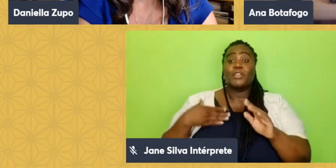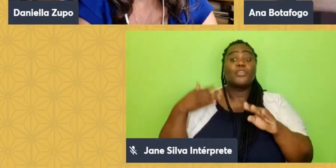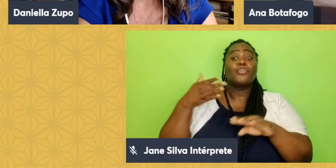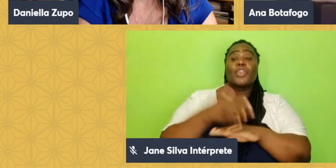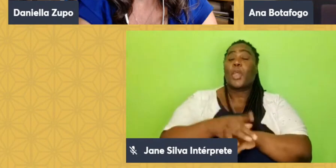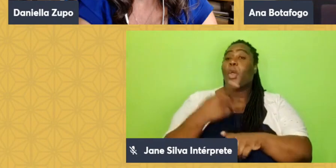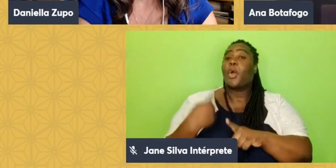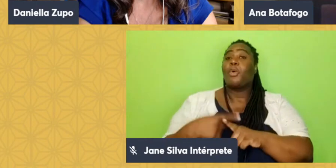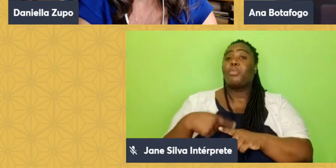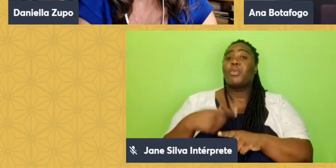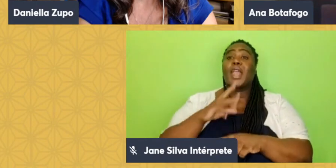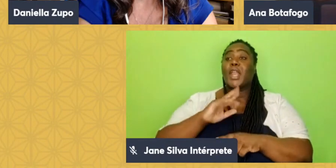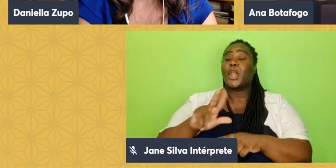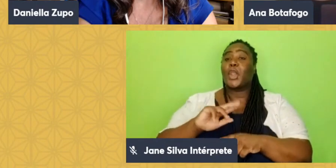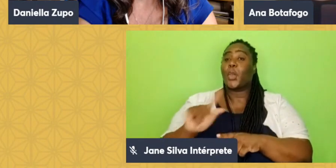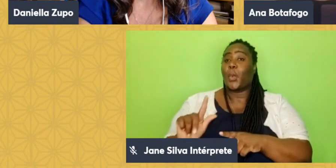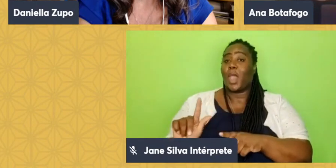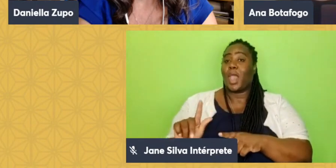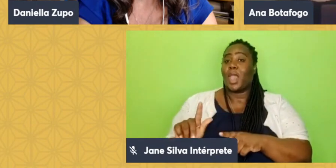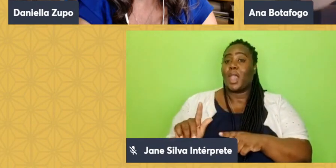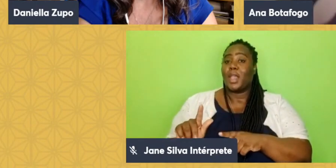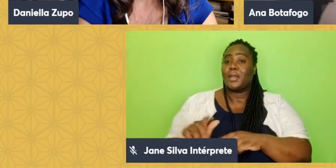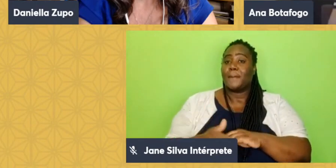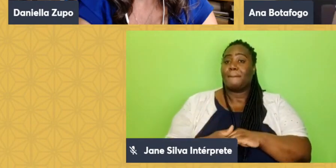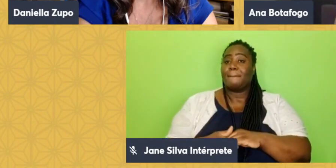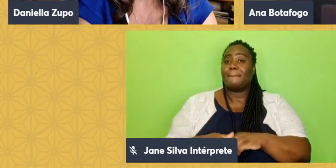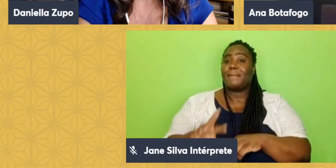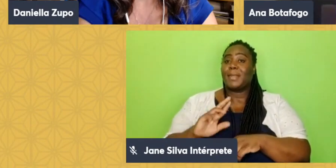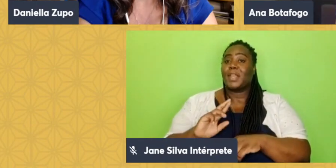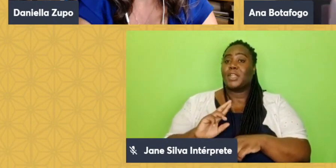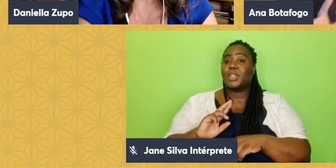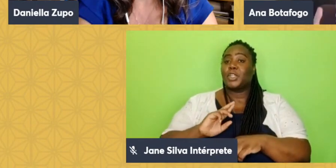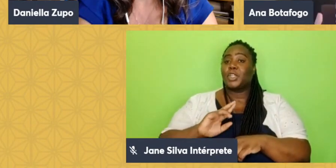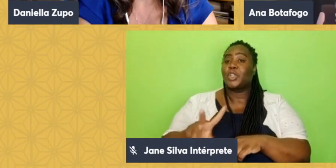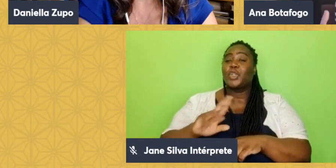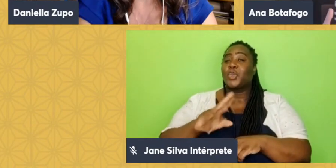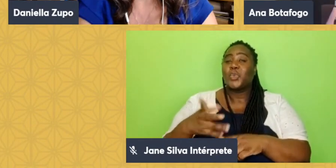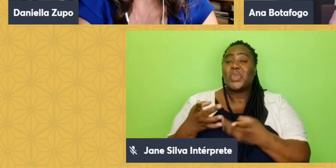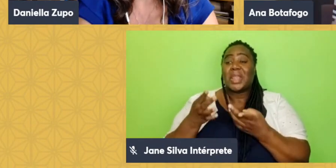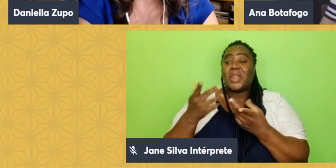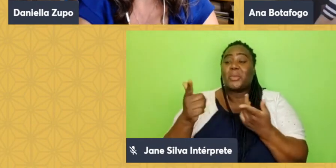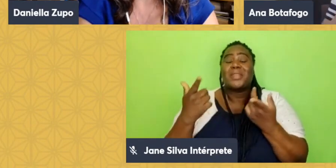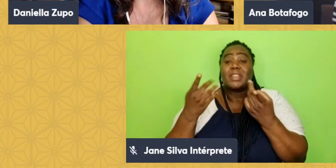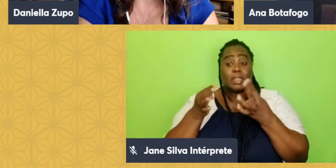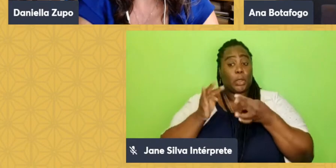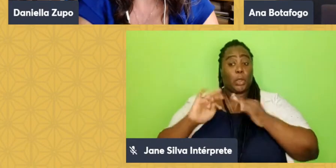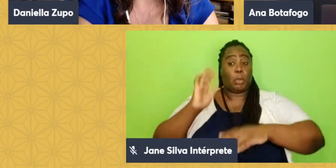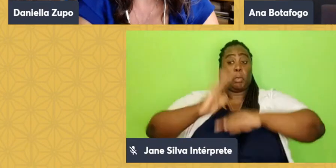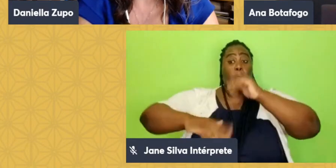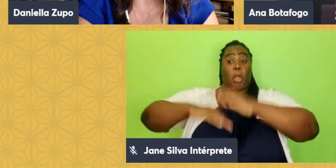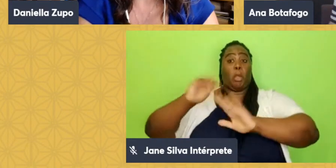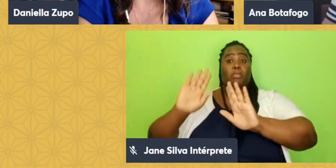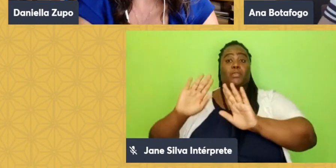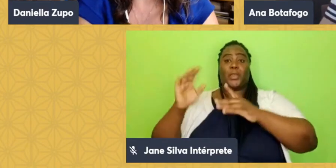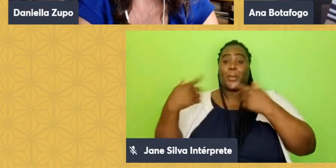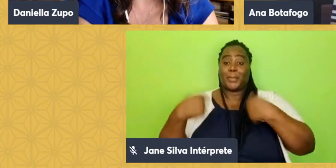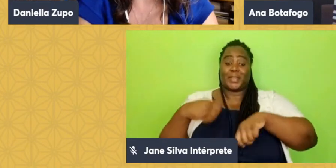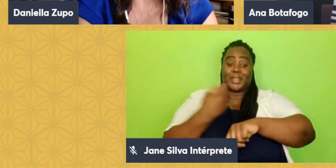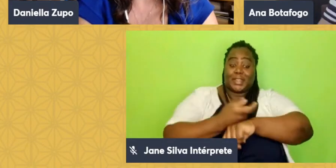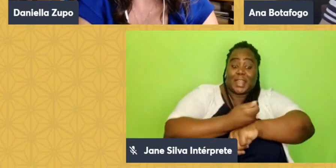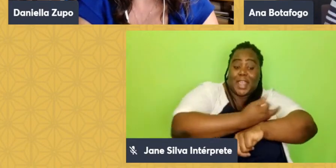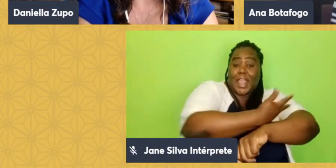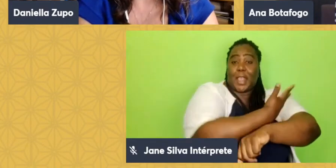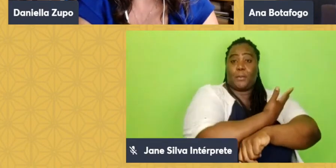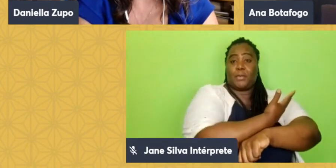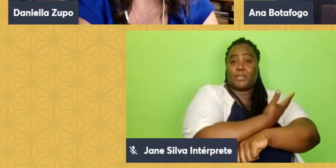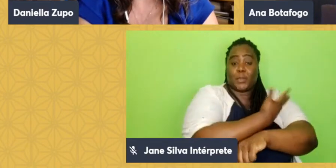veio o mesmo que não seja é que não tem não tem que ter técnica tem que ter emoção tem que